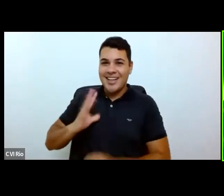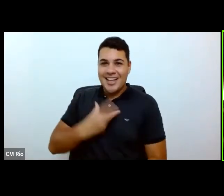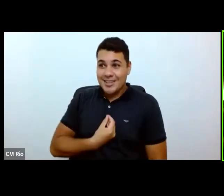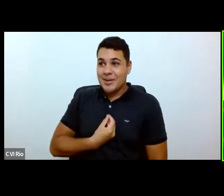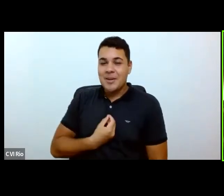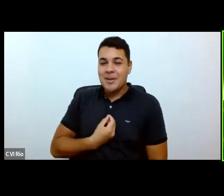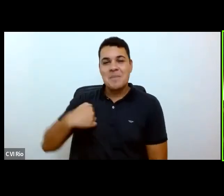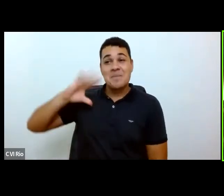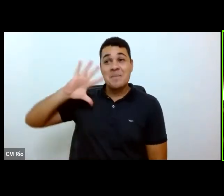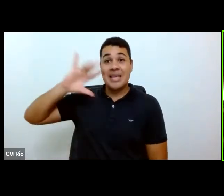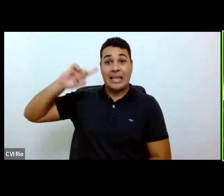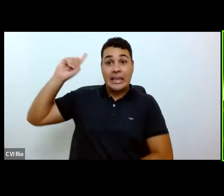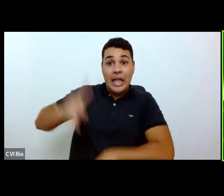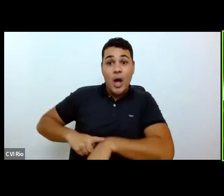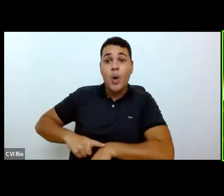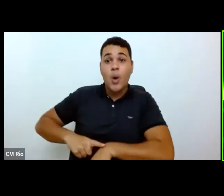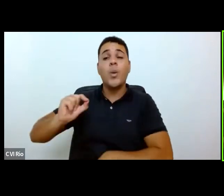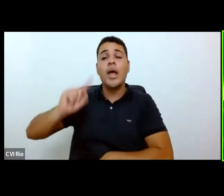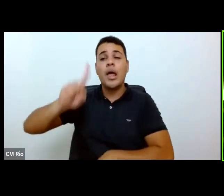gente vai estar com vocês,